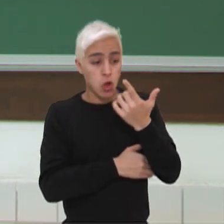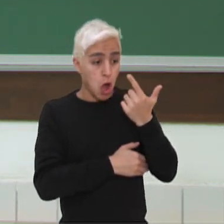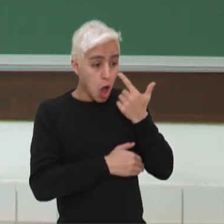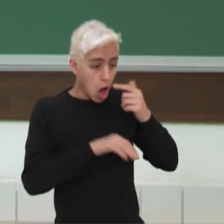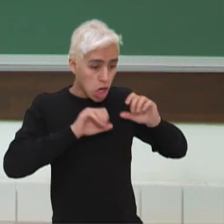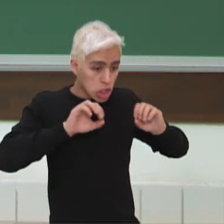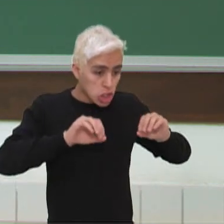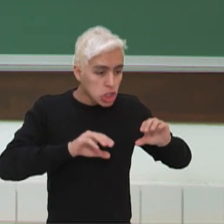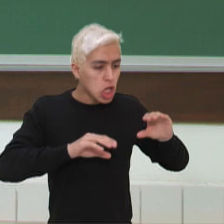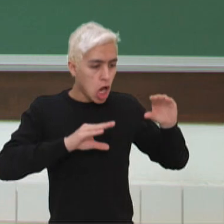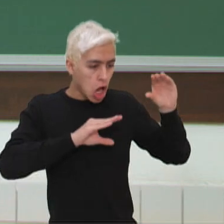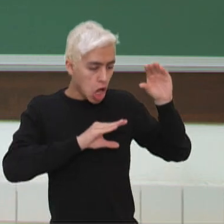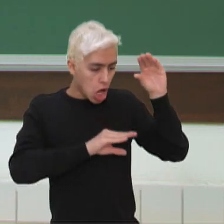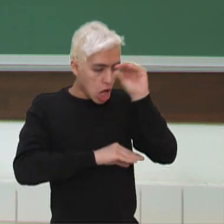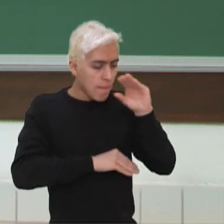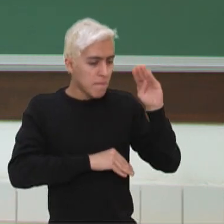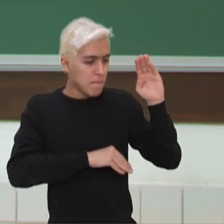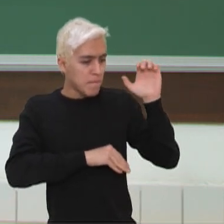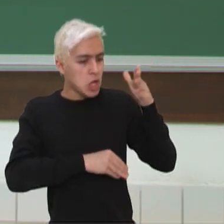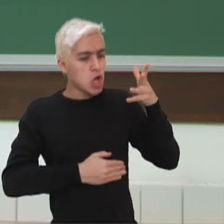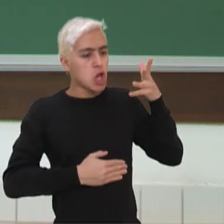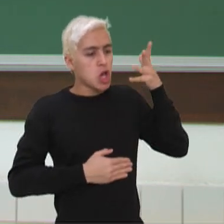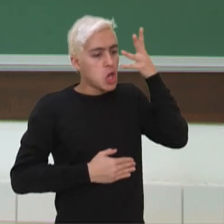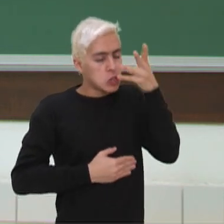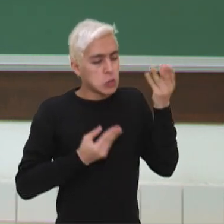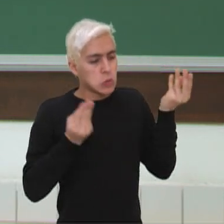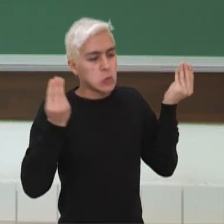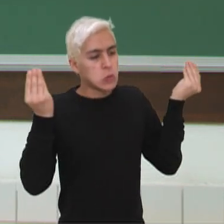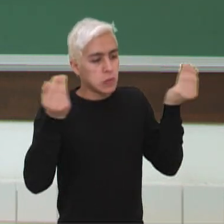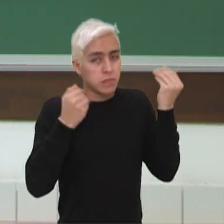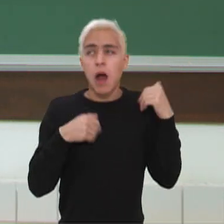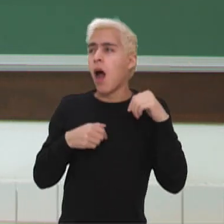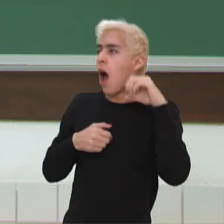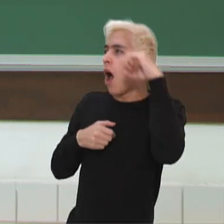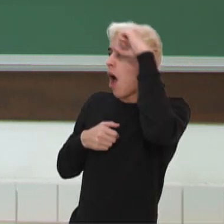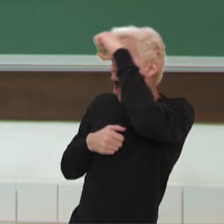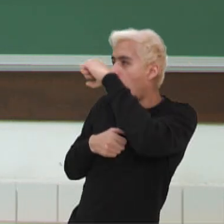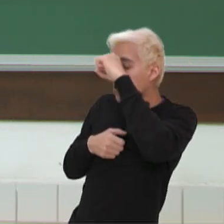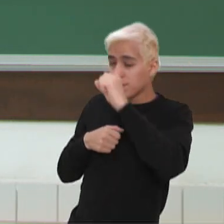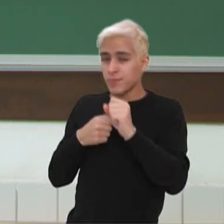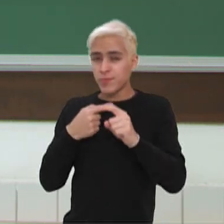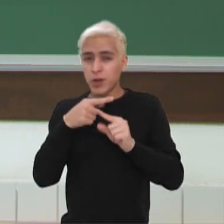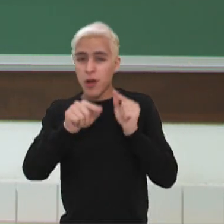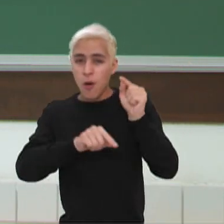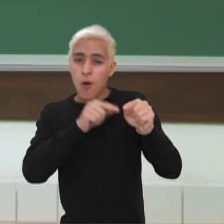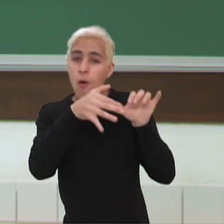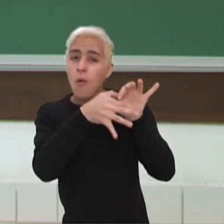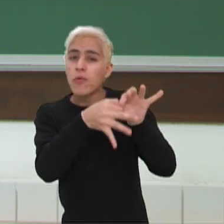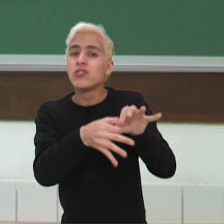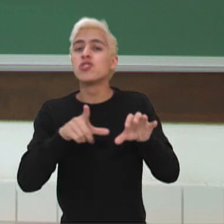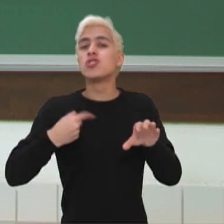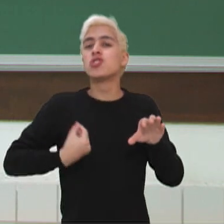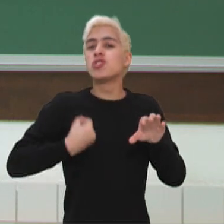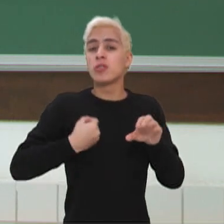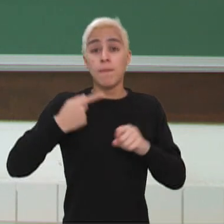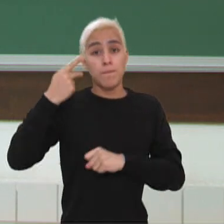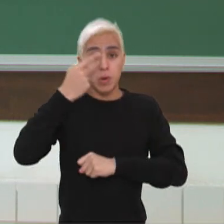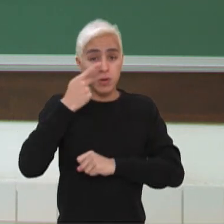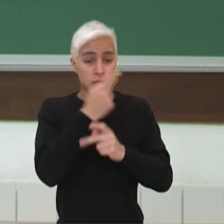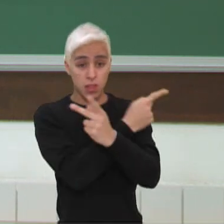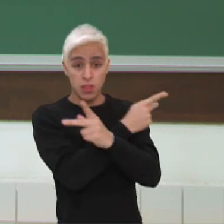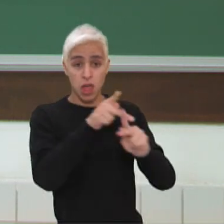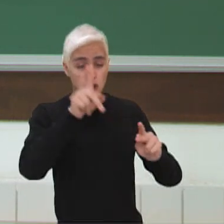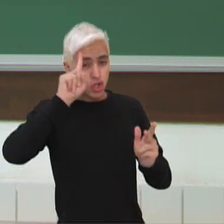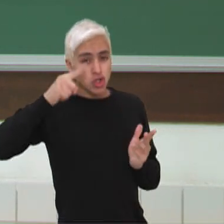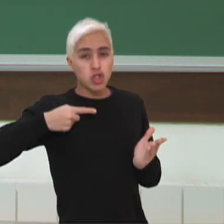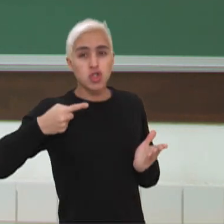bem. Por que falar bem? Porque existia a política, né? A política era muito importante, fazia parte da rotina